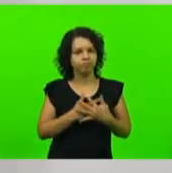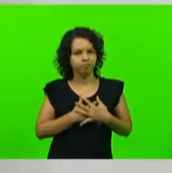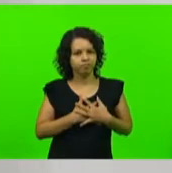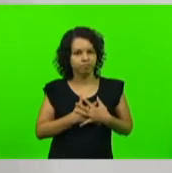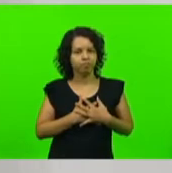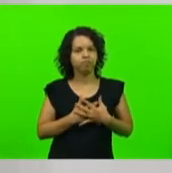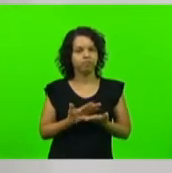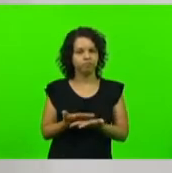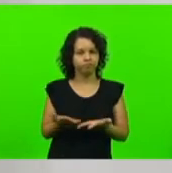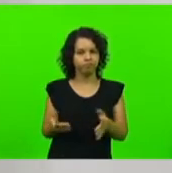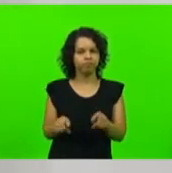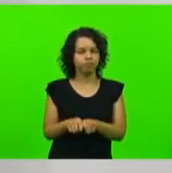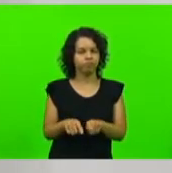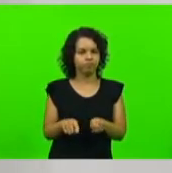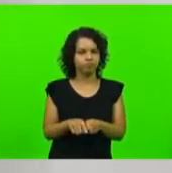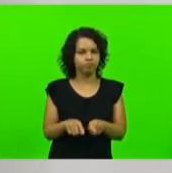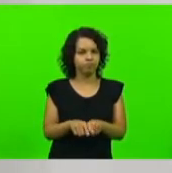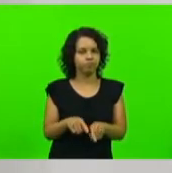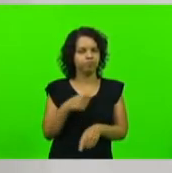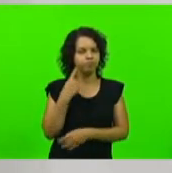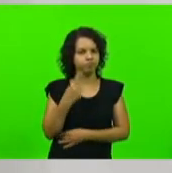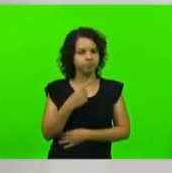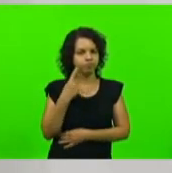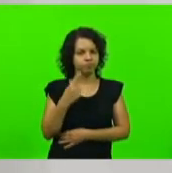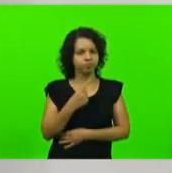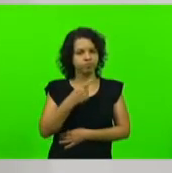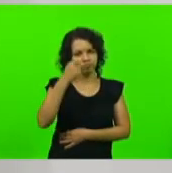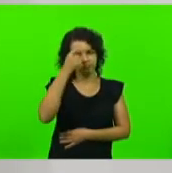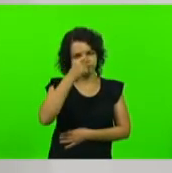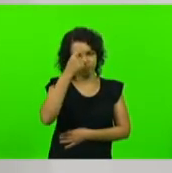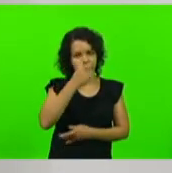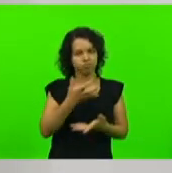solidariedade. E, deputado Maurício, eu queria,